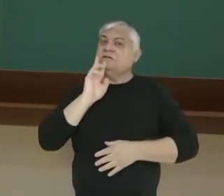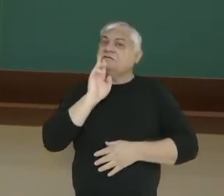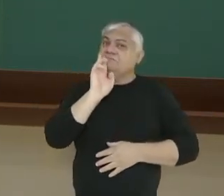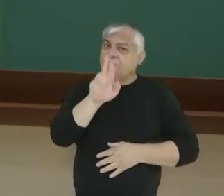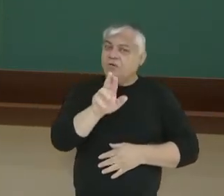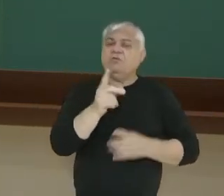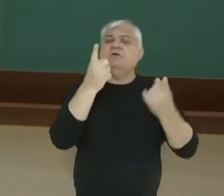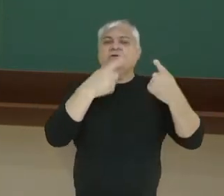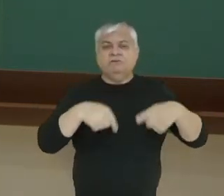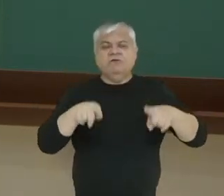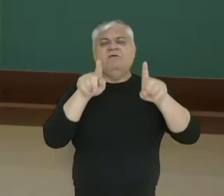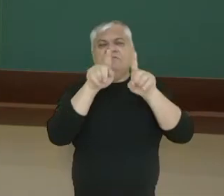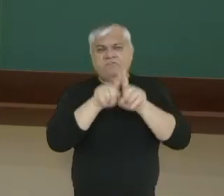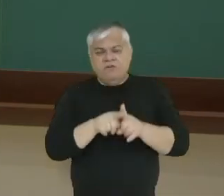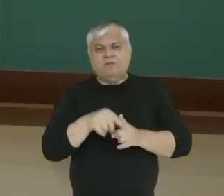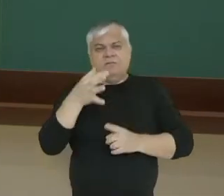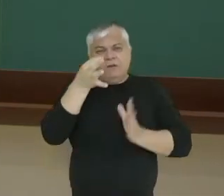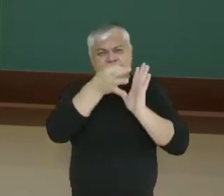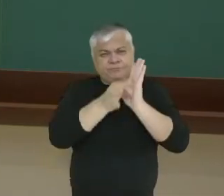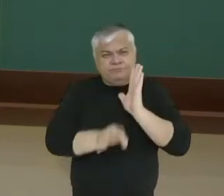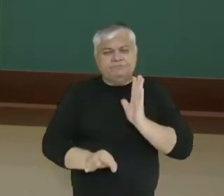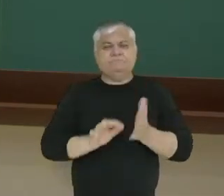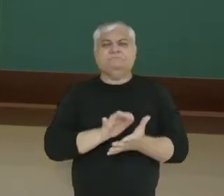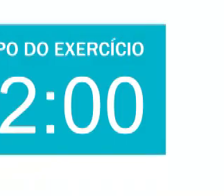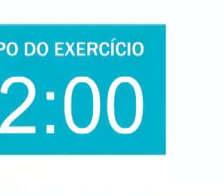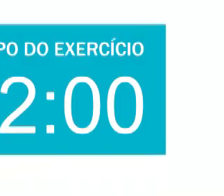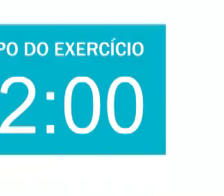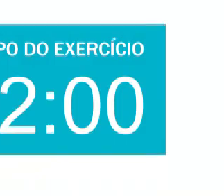a gente já volta para ver se está tudo correto.